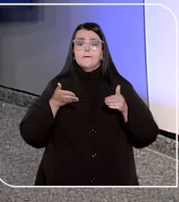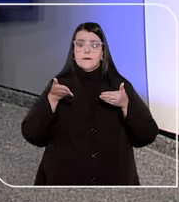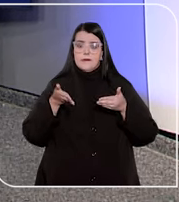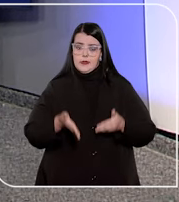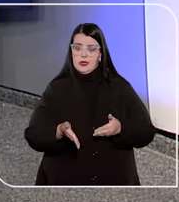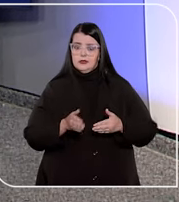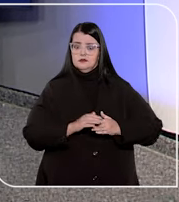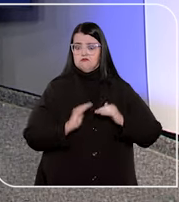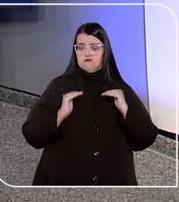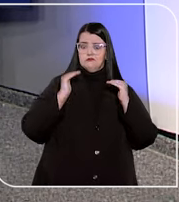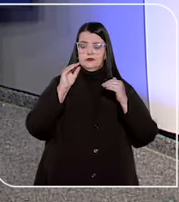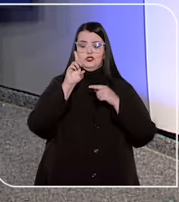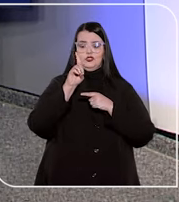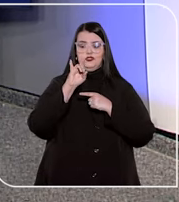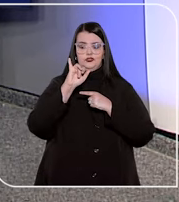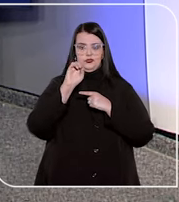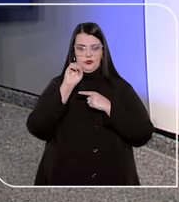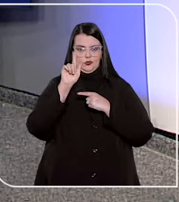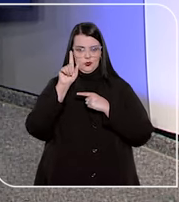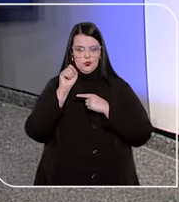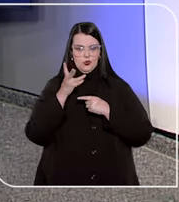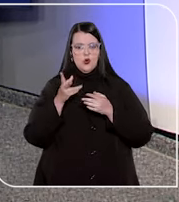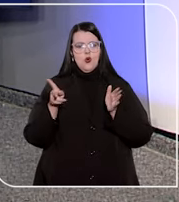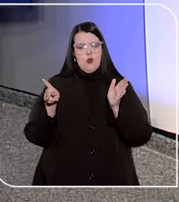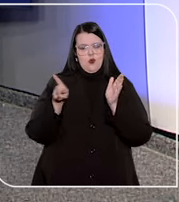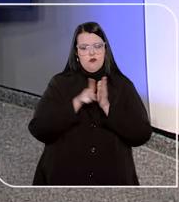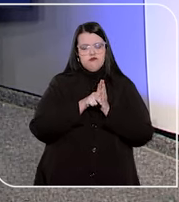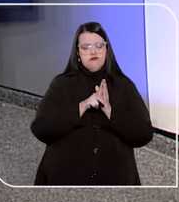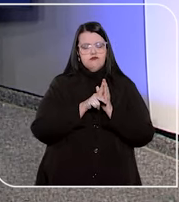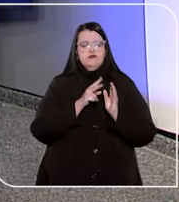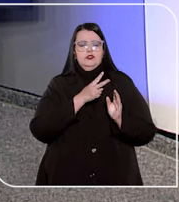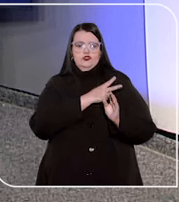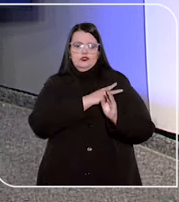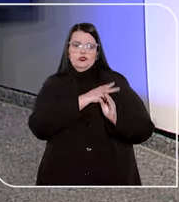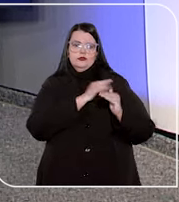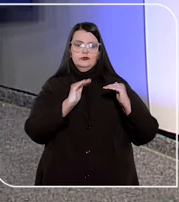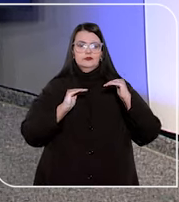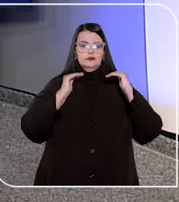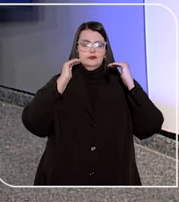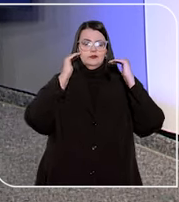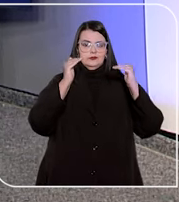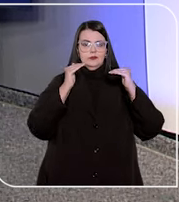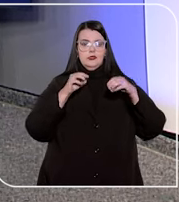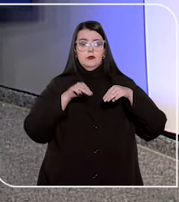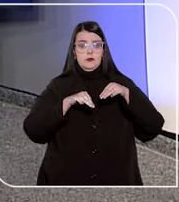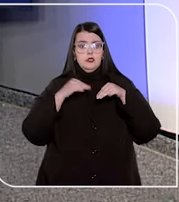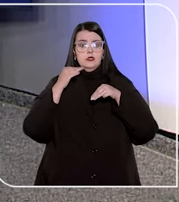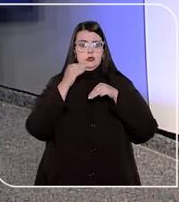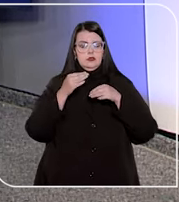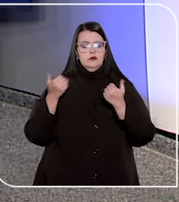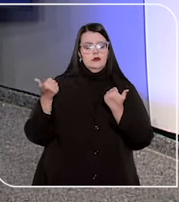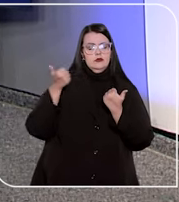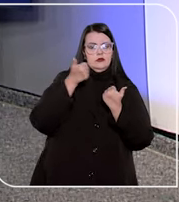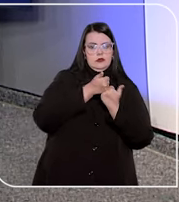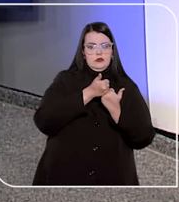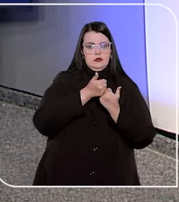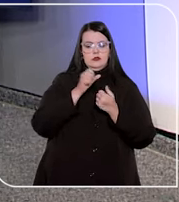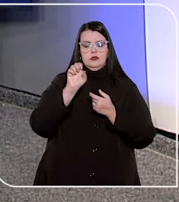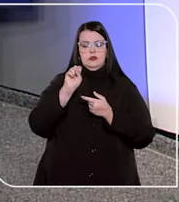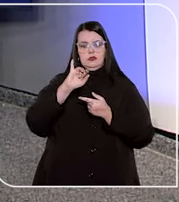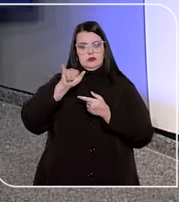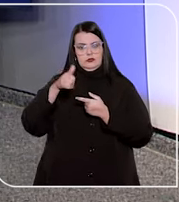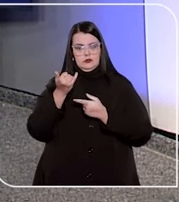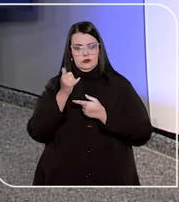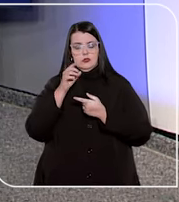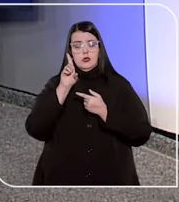Diogo Rodrigues Werneck, ele que é chefe de gabinete do ministro aqui do STJ, Og Fernandes, que é vice-presidente do tribunal.